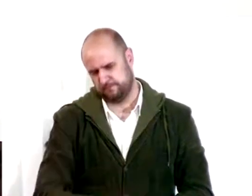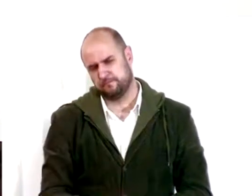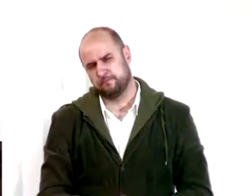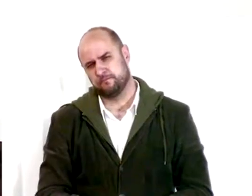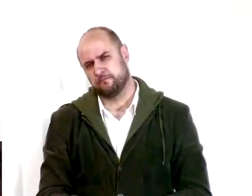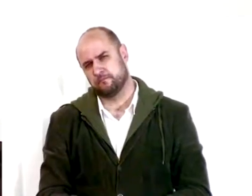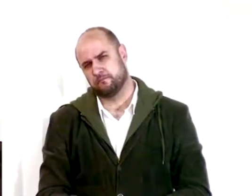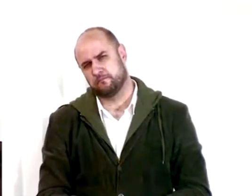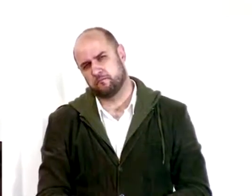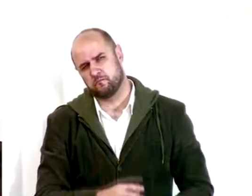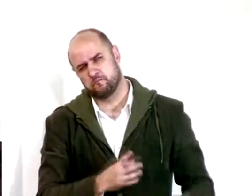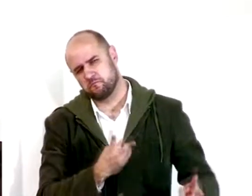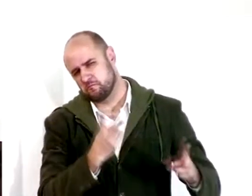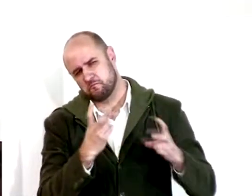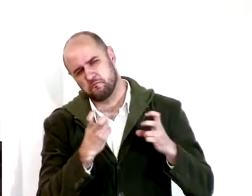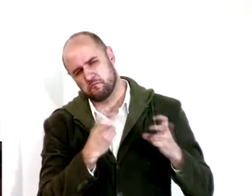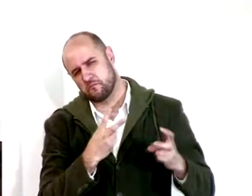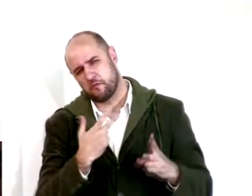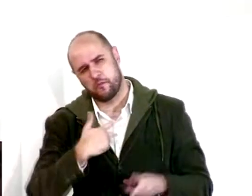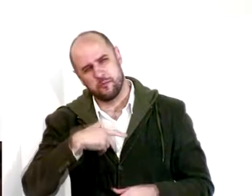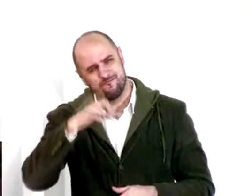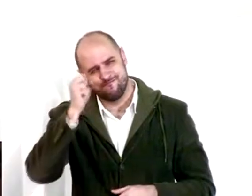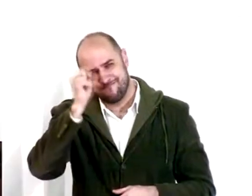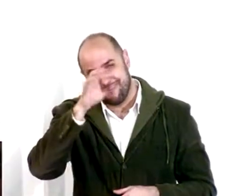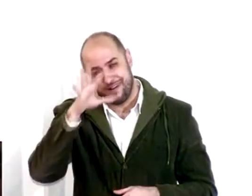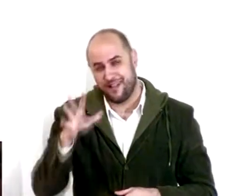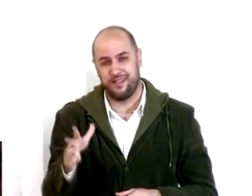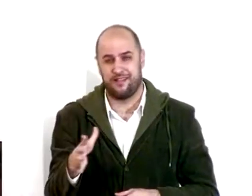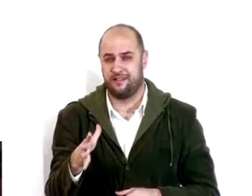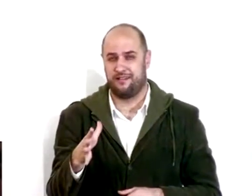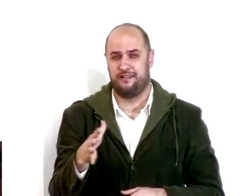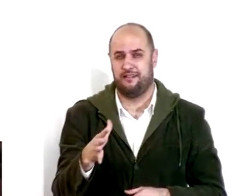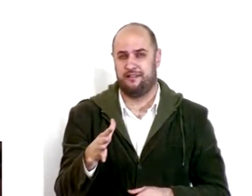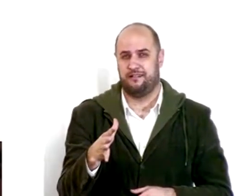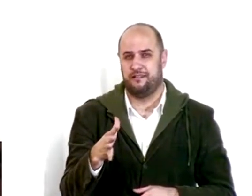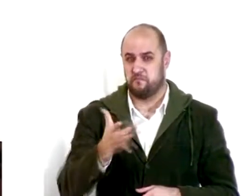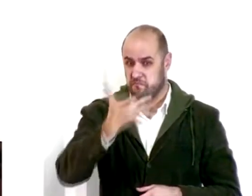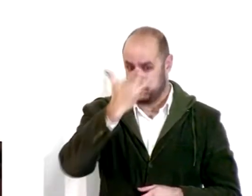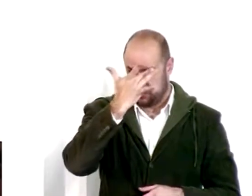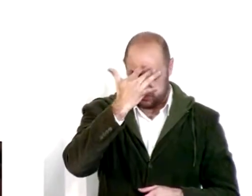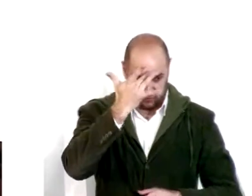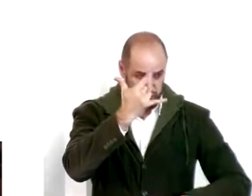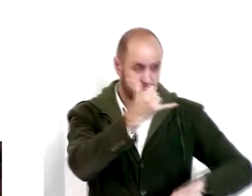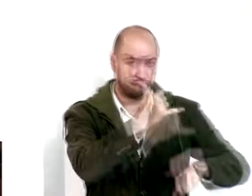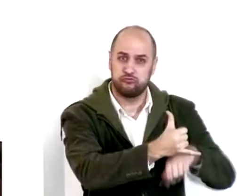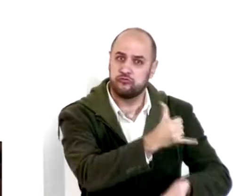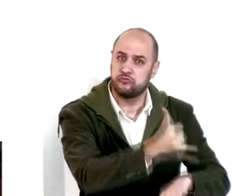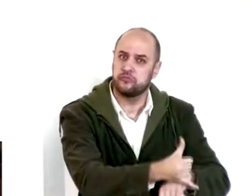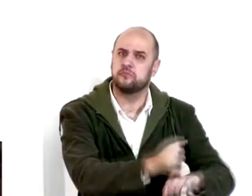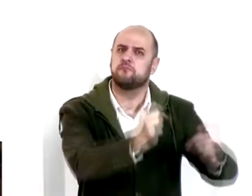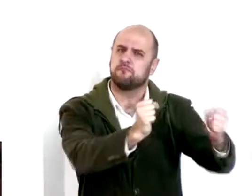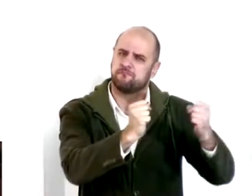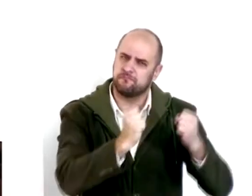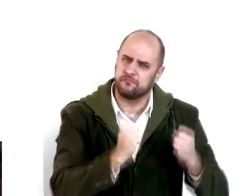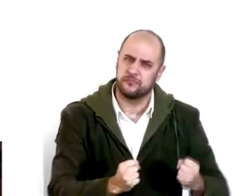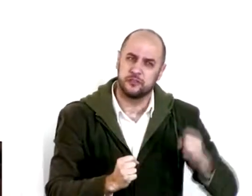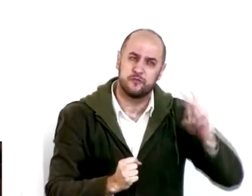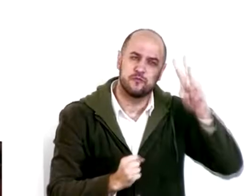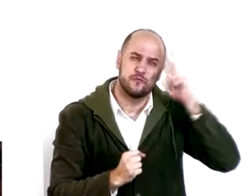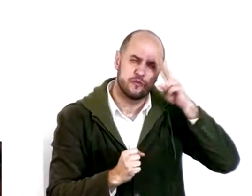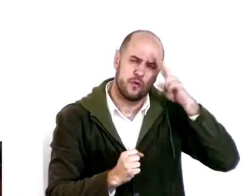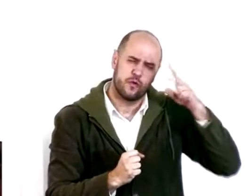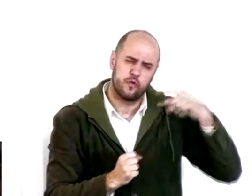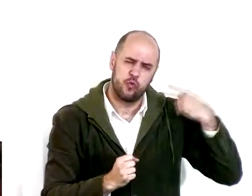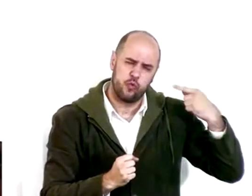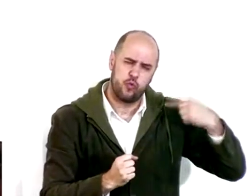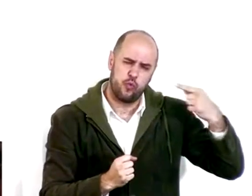perceber claramente que aqueles no exercício de autoridade e poder ao longo da história